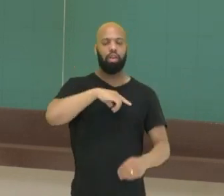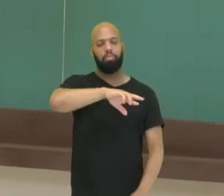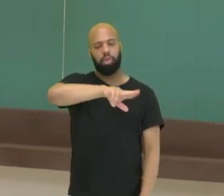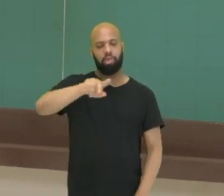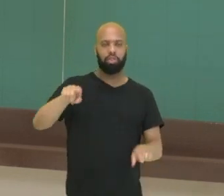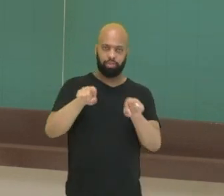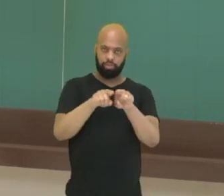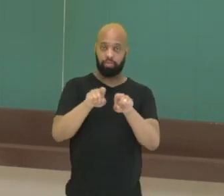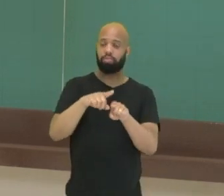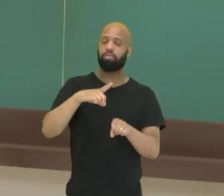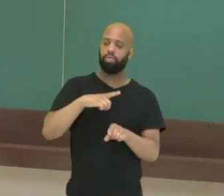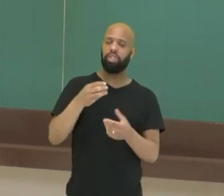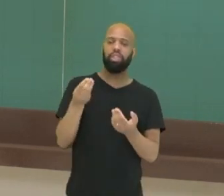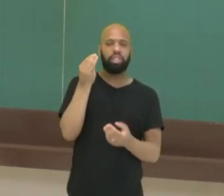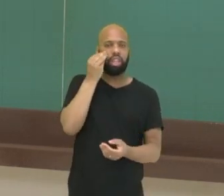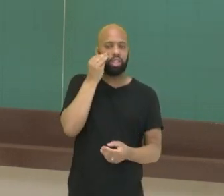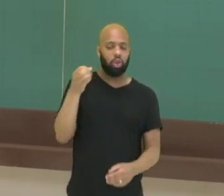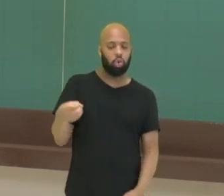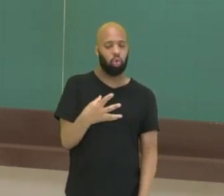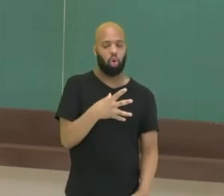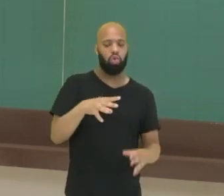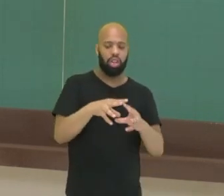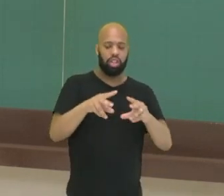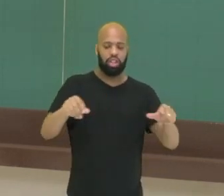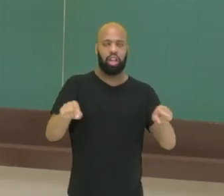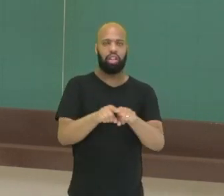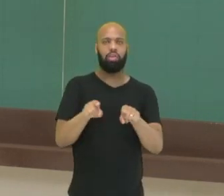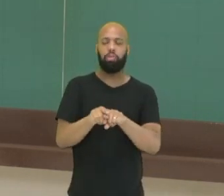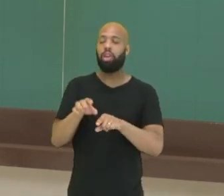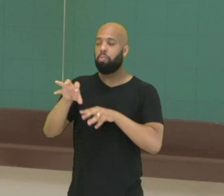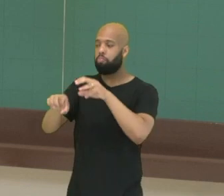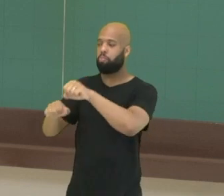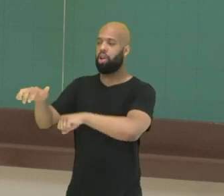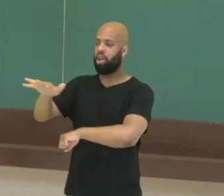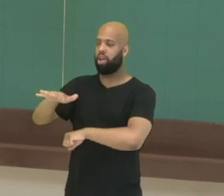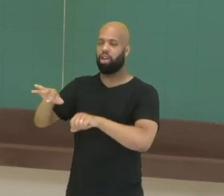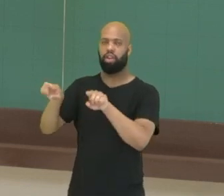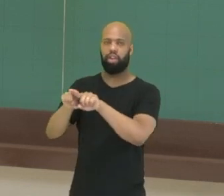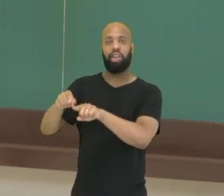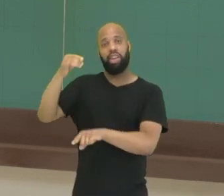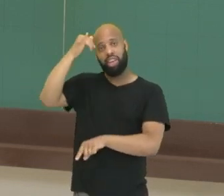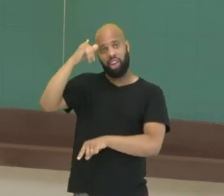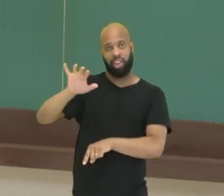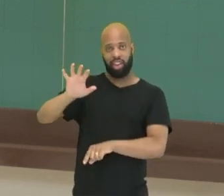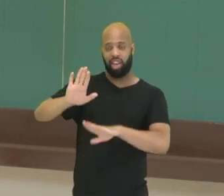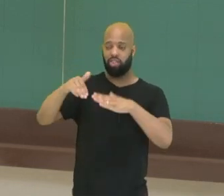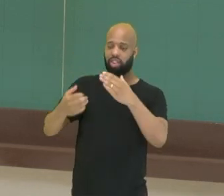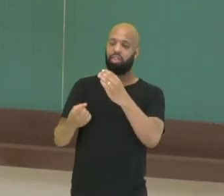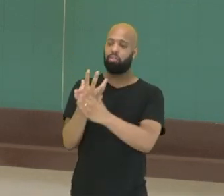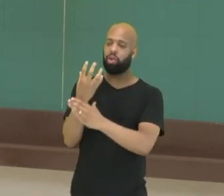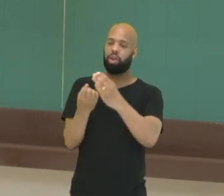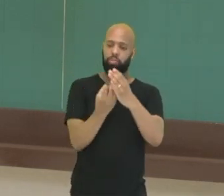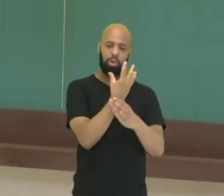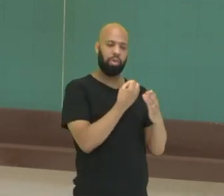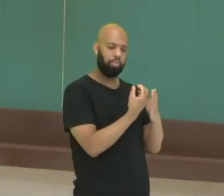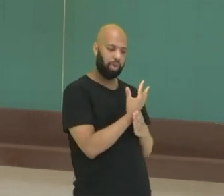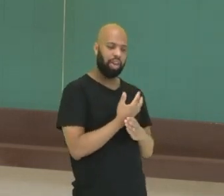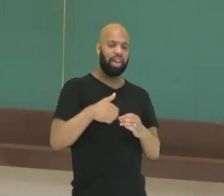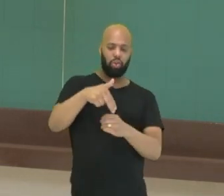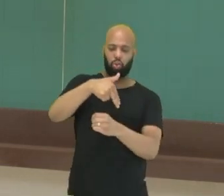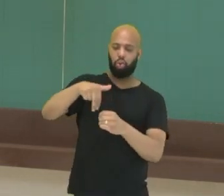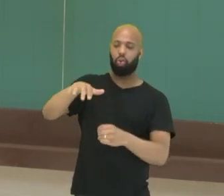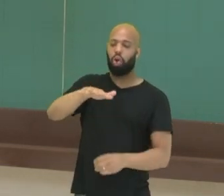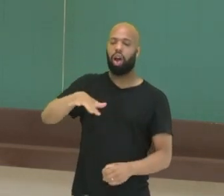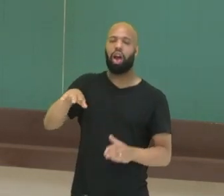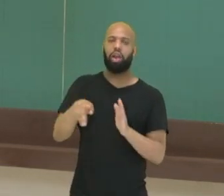também estavam em busca de novas terras e ocupassem essas áreas. Então, para evitar isso, eles fundavam esses núcleos de